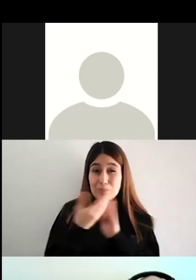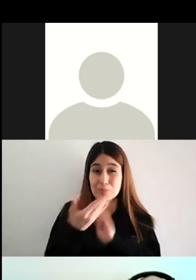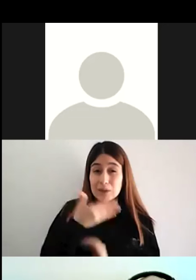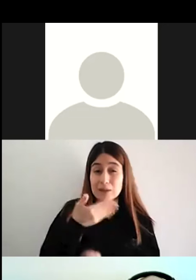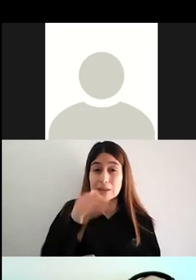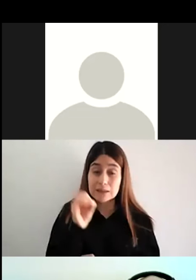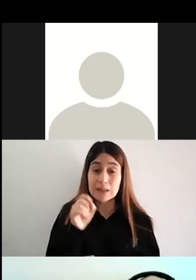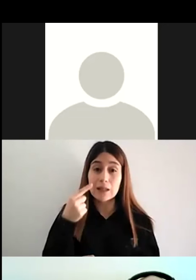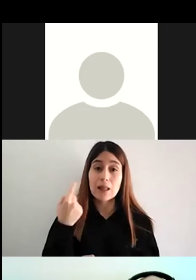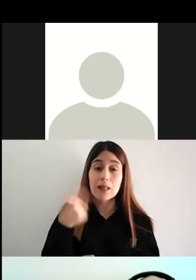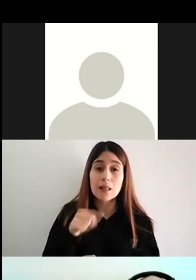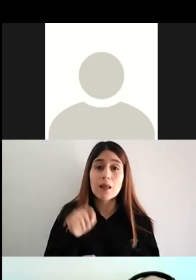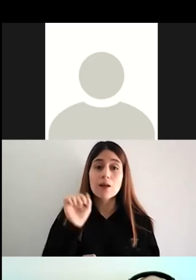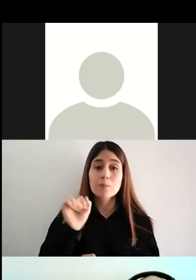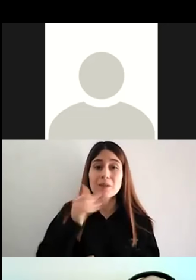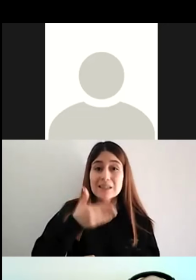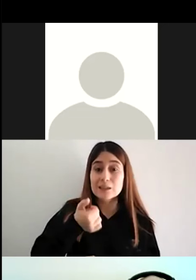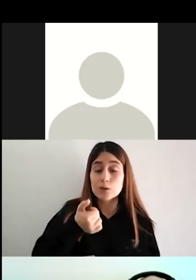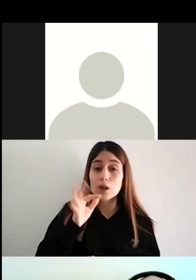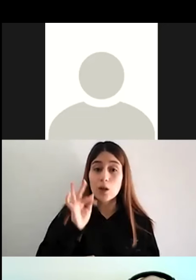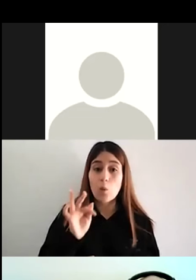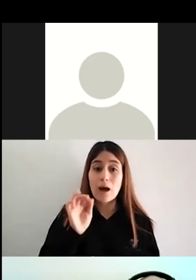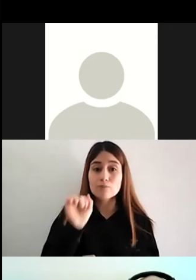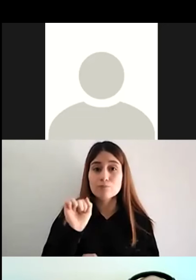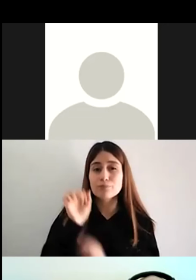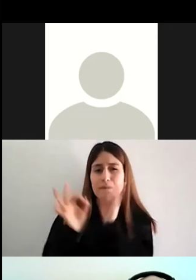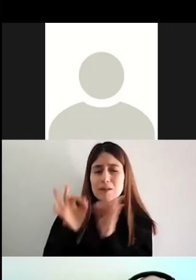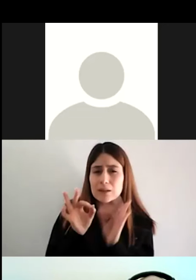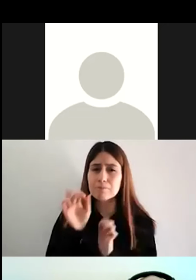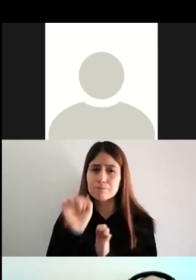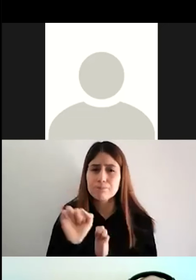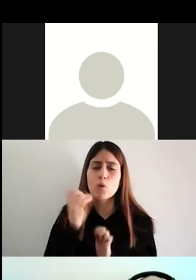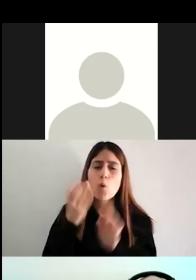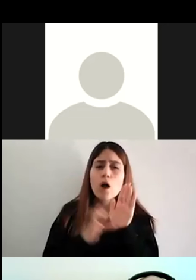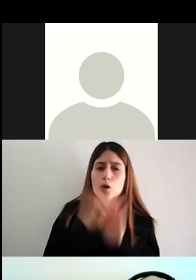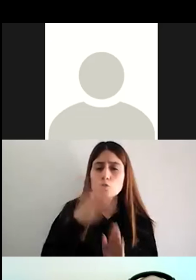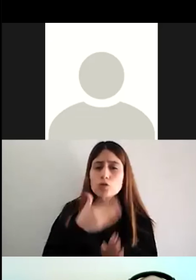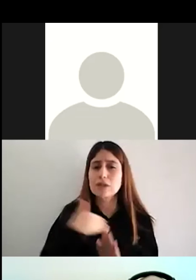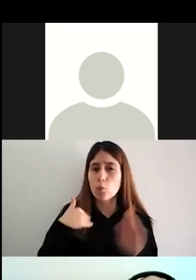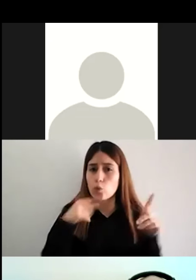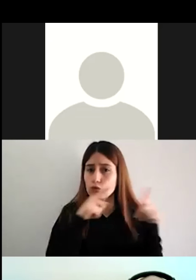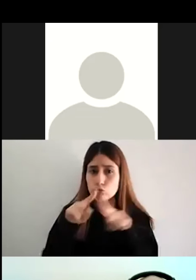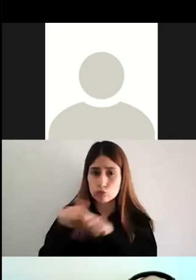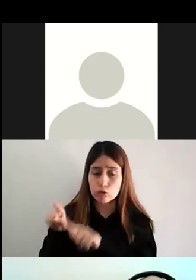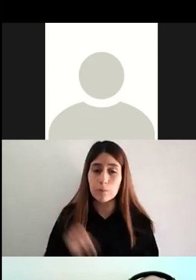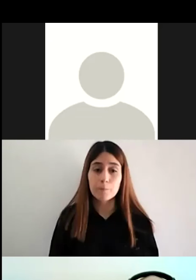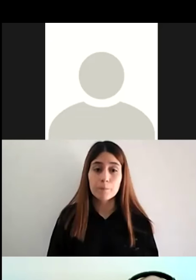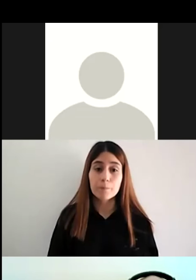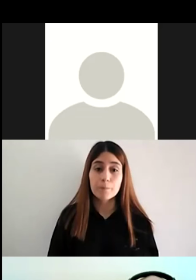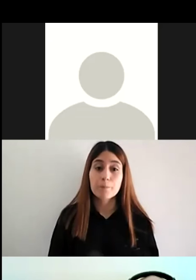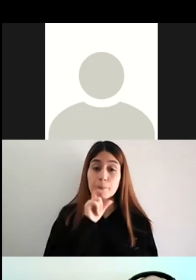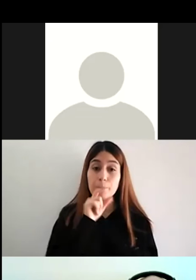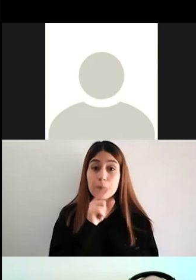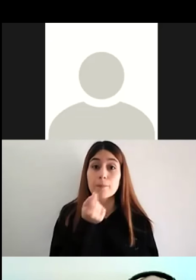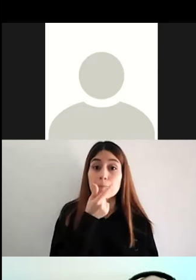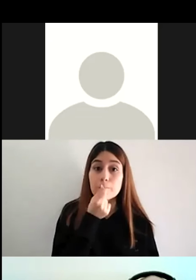medicamentos órfãos estavam contempladas 154 indicações terapêuticas ou condições de saúde diferentes, combinando os